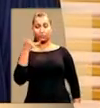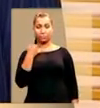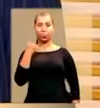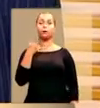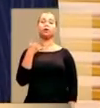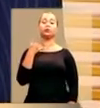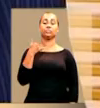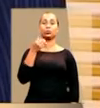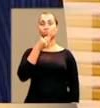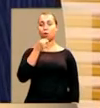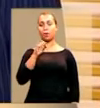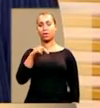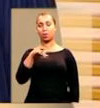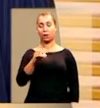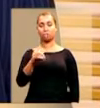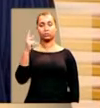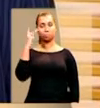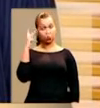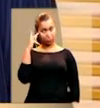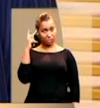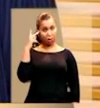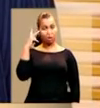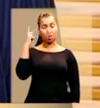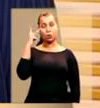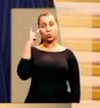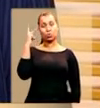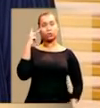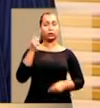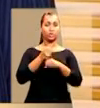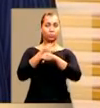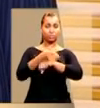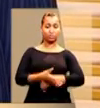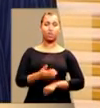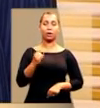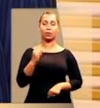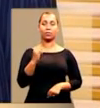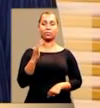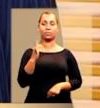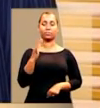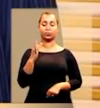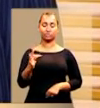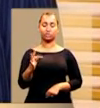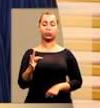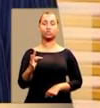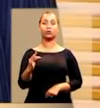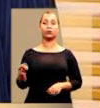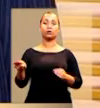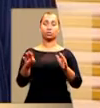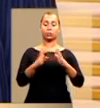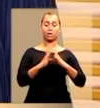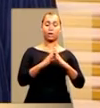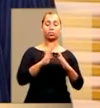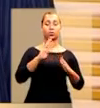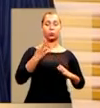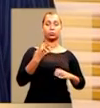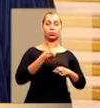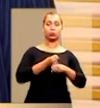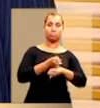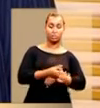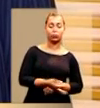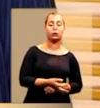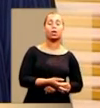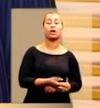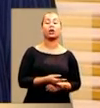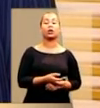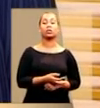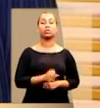telefonema do Reinaldo, lá de São Paulo, no dia eu tinha que ficar até madrugada no FIT e fui para casa às 4 da manhã, que era o